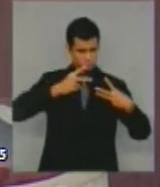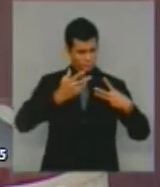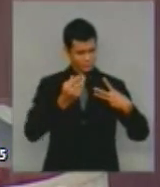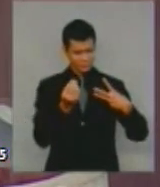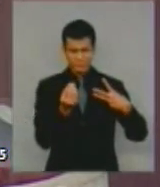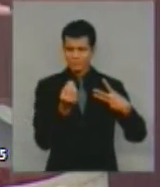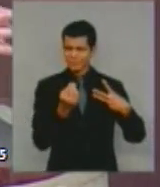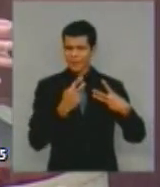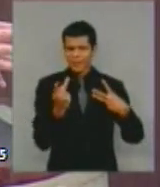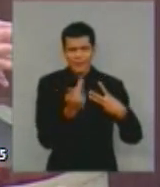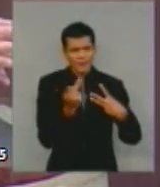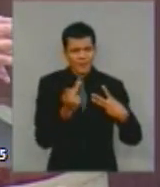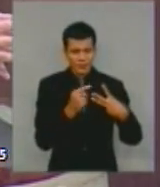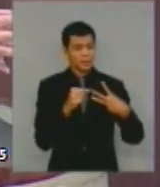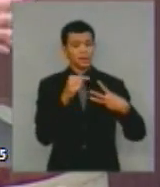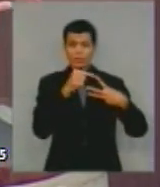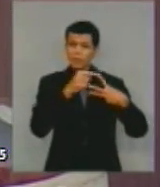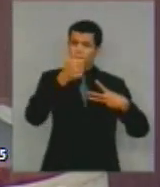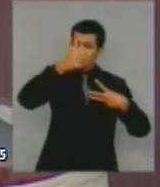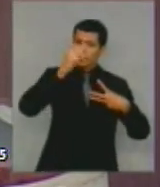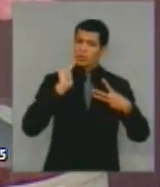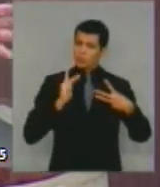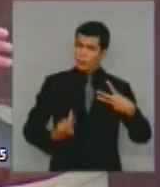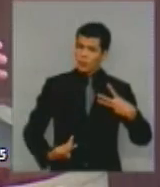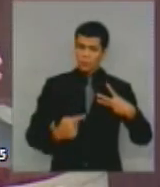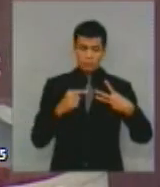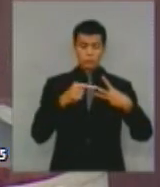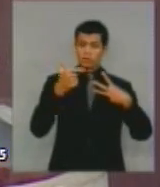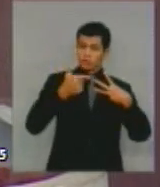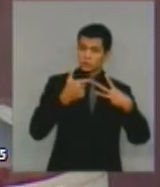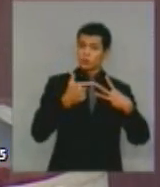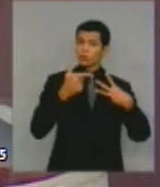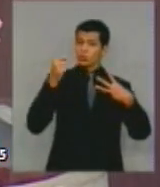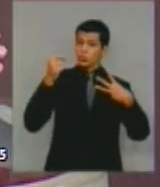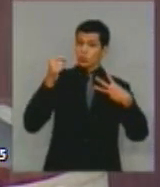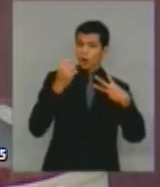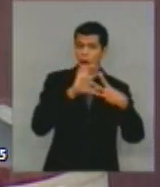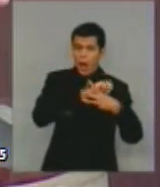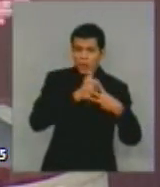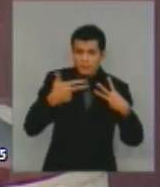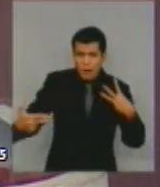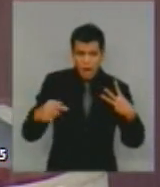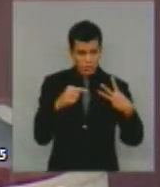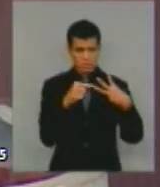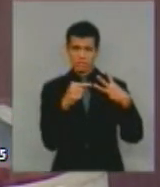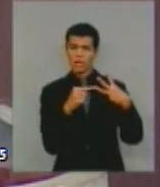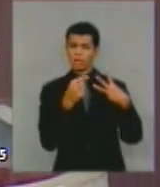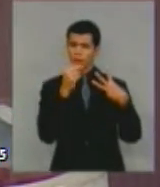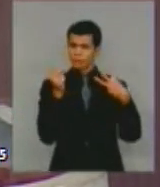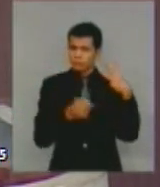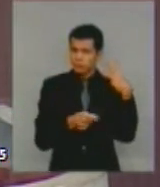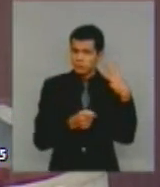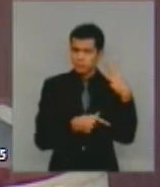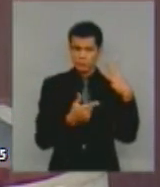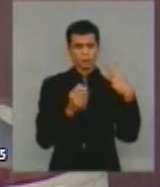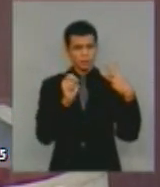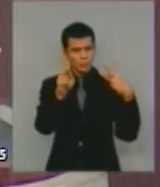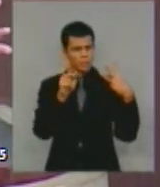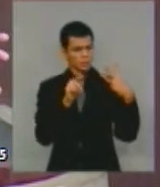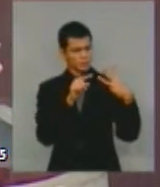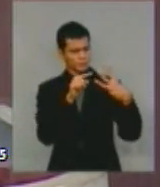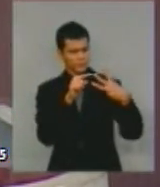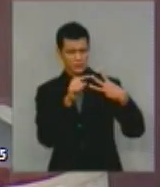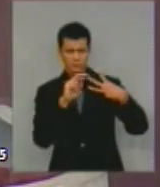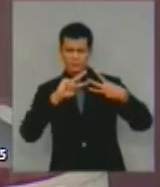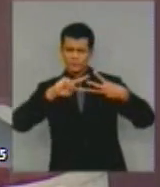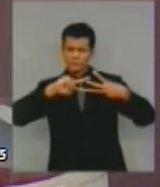foi impulsionado nos últimos 30 anos no Ceará. Disseram que era muito importante ter termoelétrica, que era muito